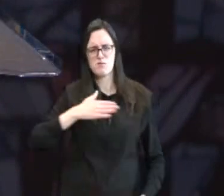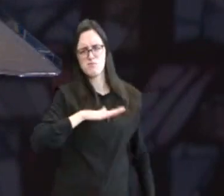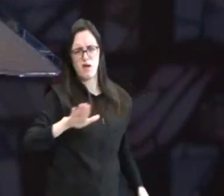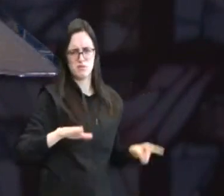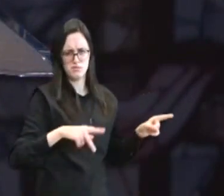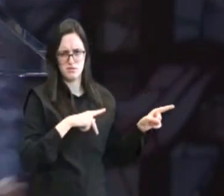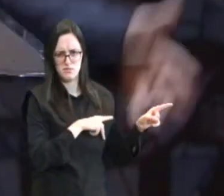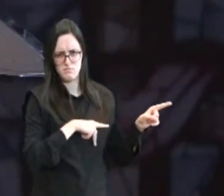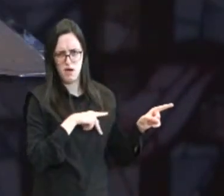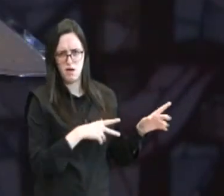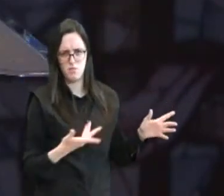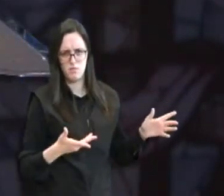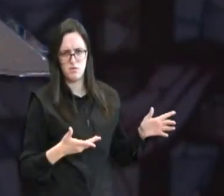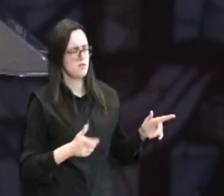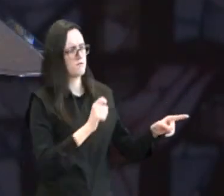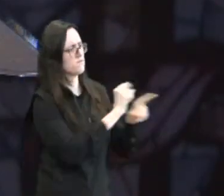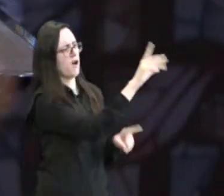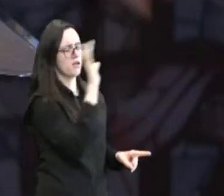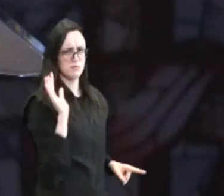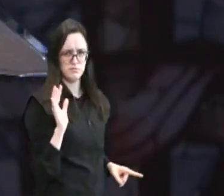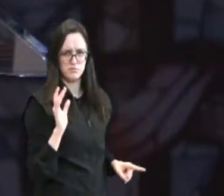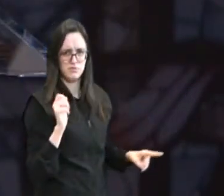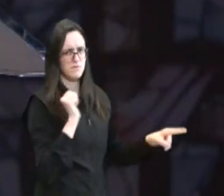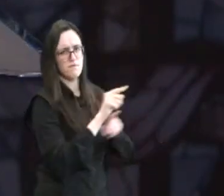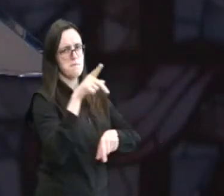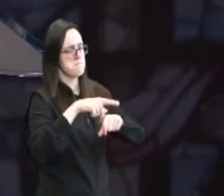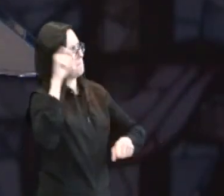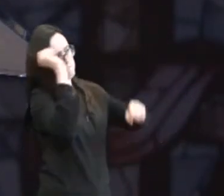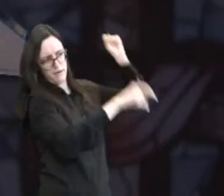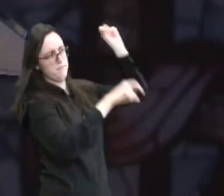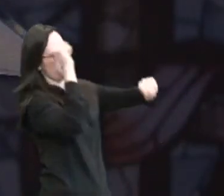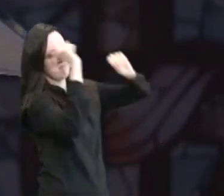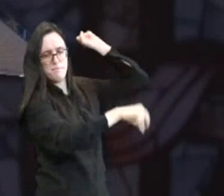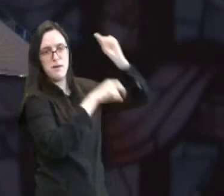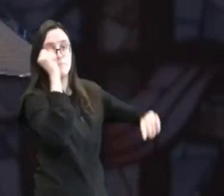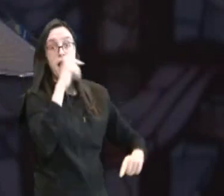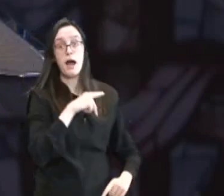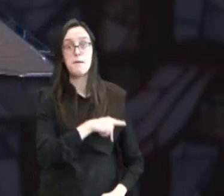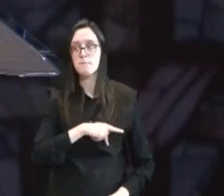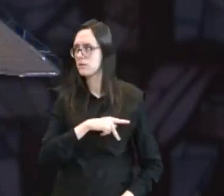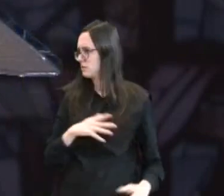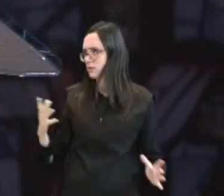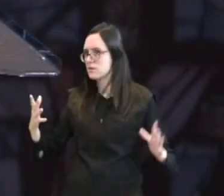Paulo. Expulsaram Paulo, apedrejaram Paulo, e Paulo